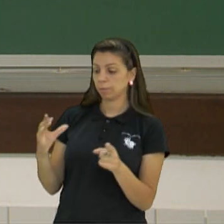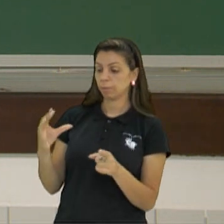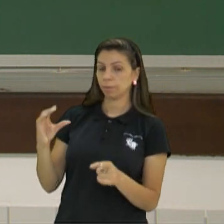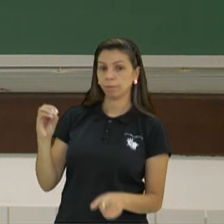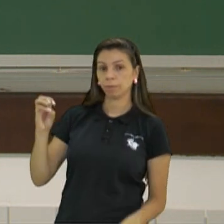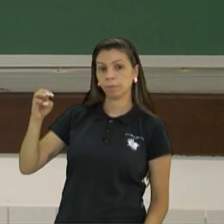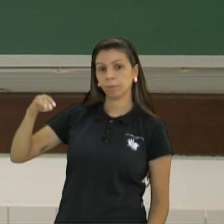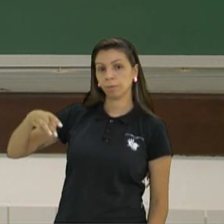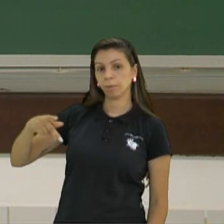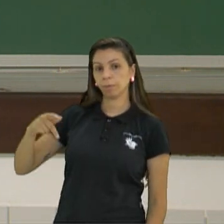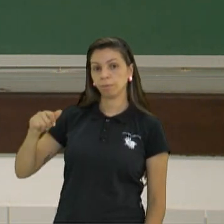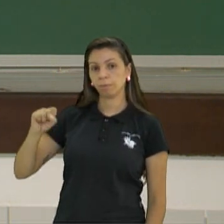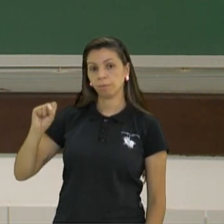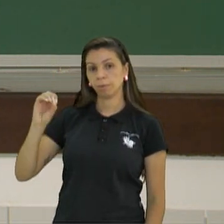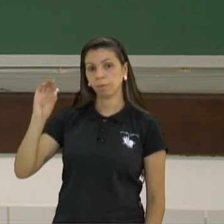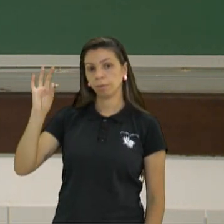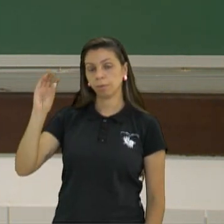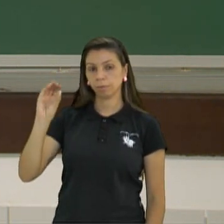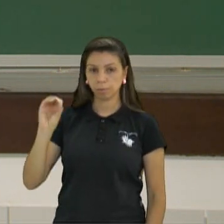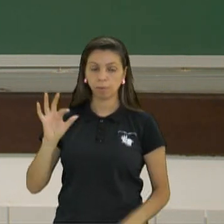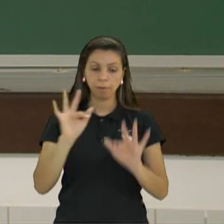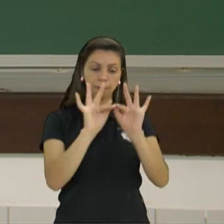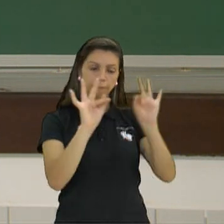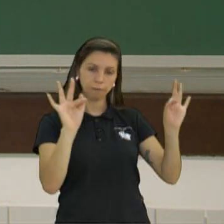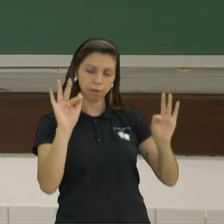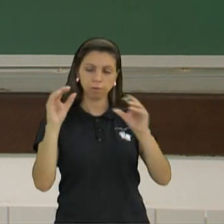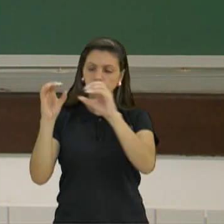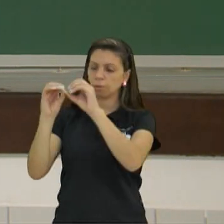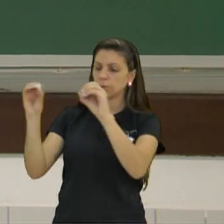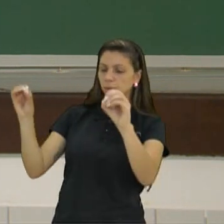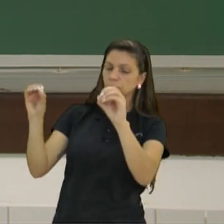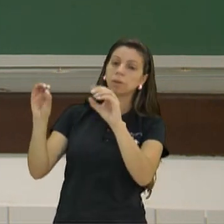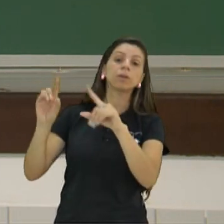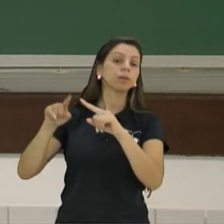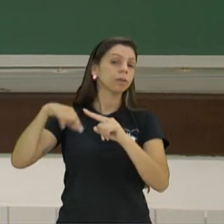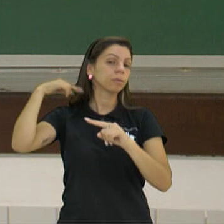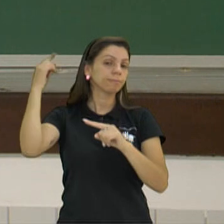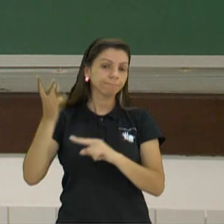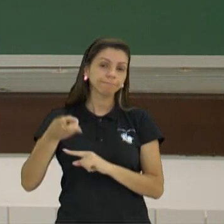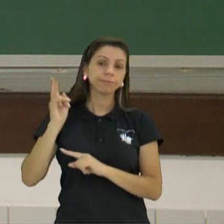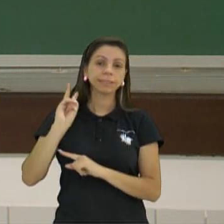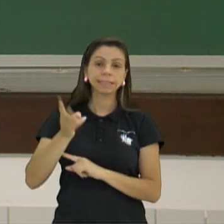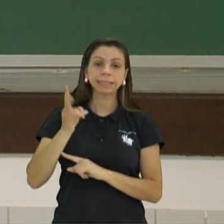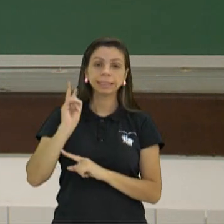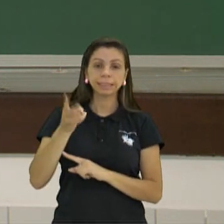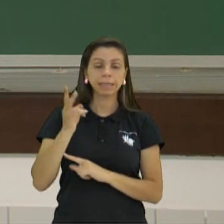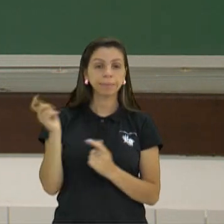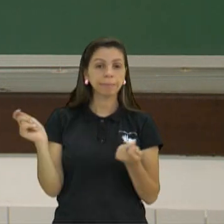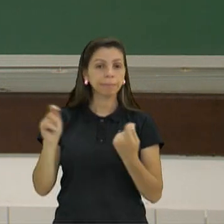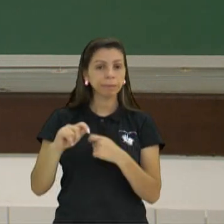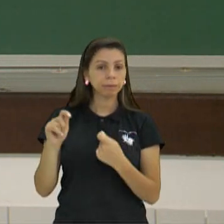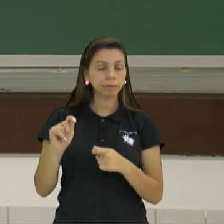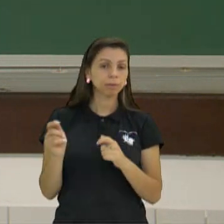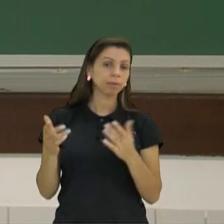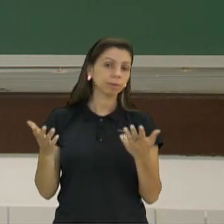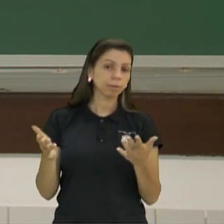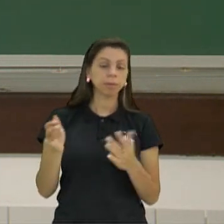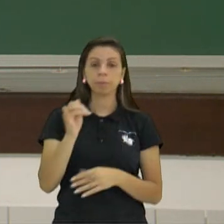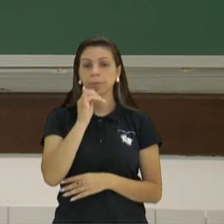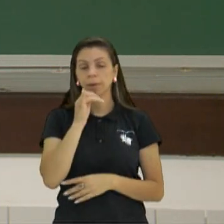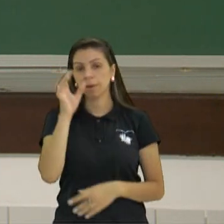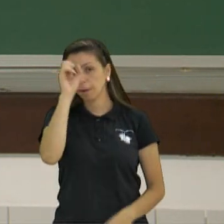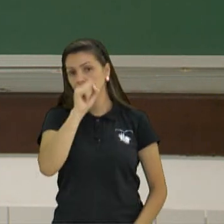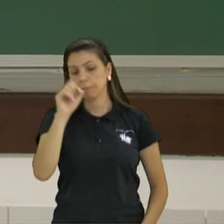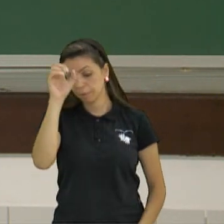sobre frase, sobre oração. Esse é um assunto que você vai sempre precisar dele. Se você